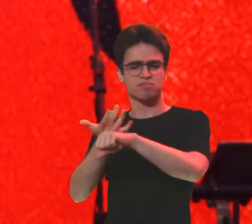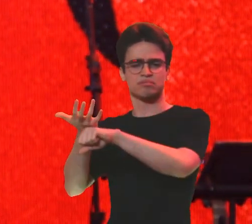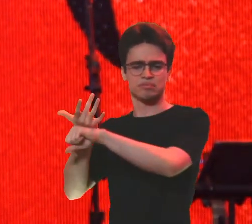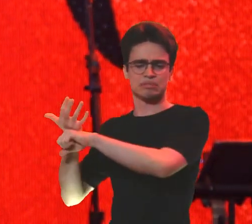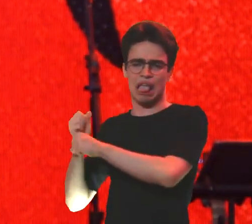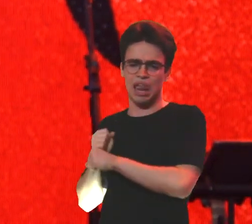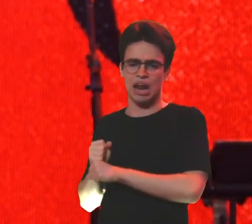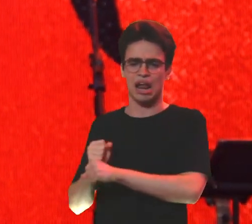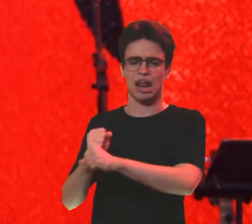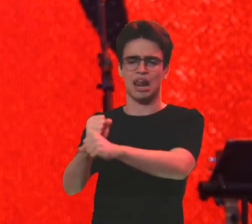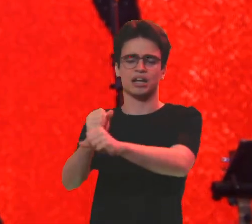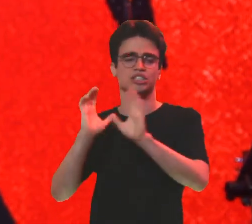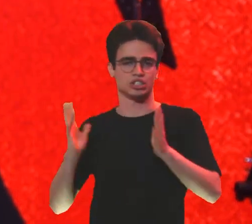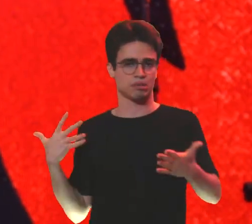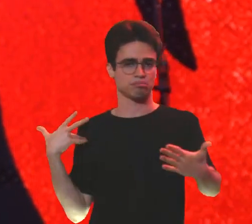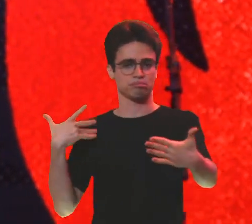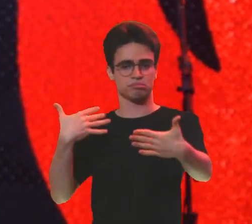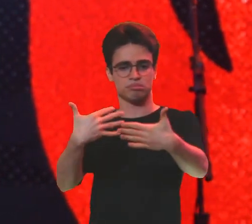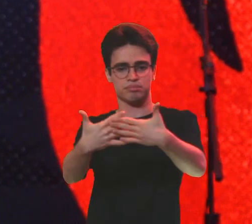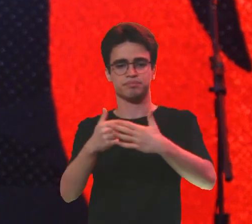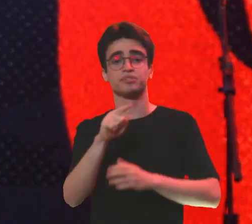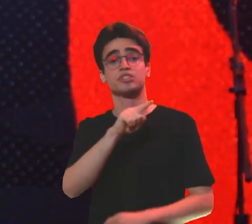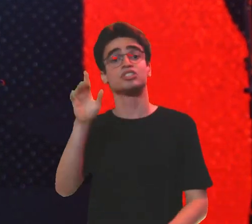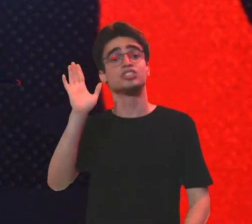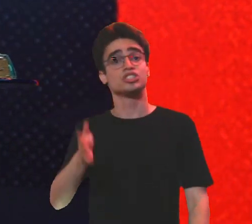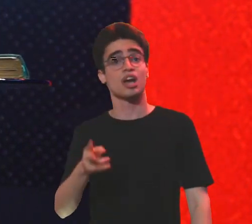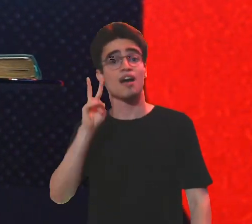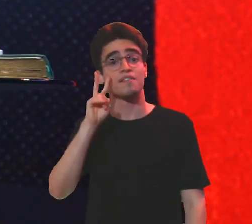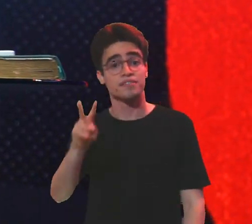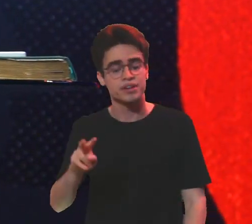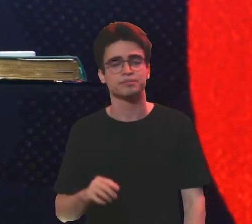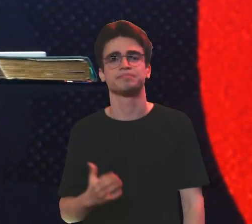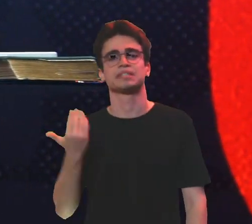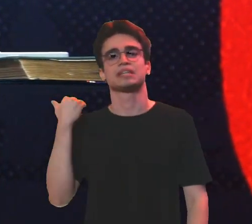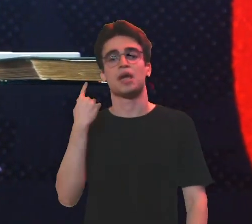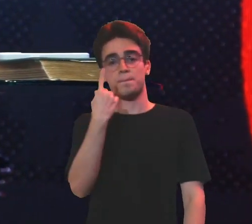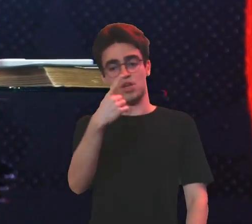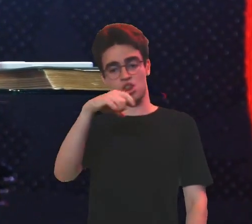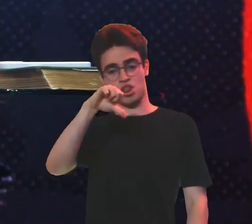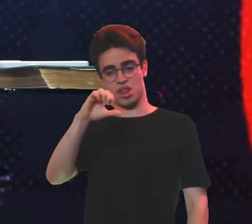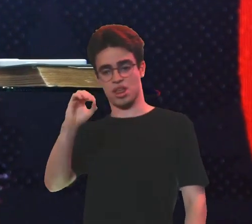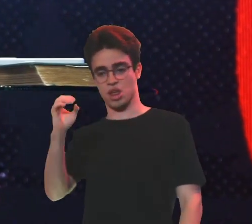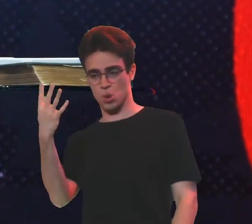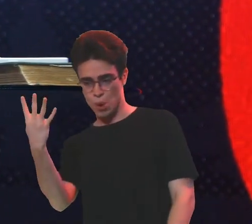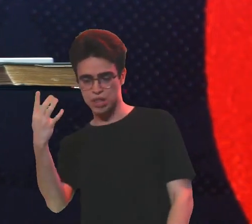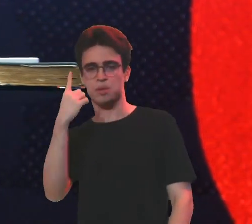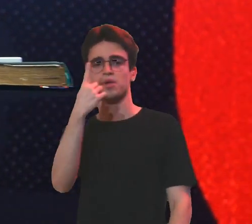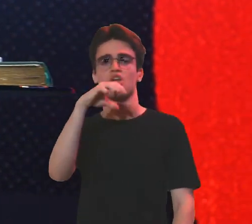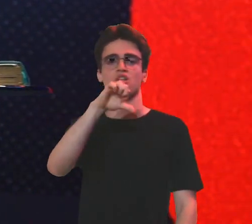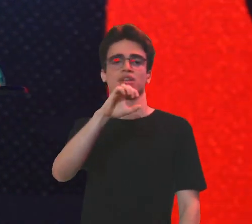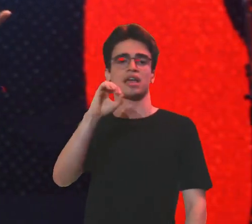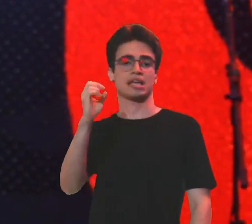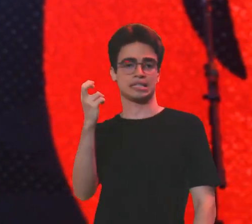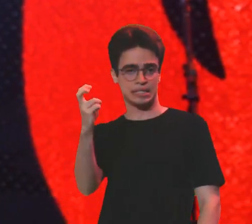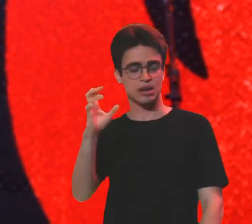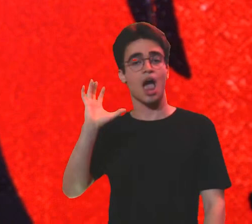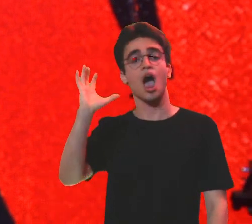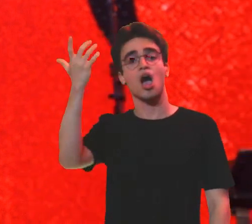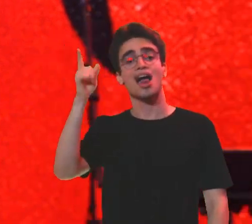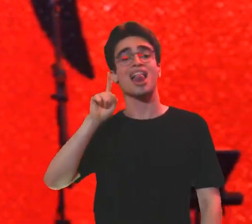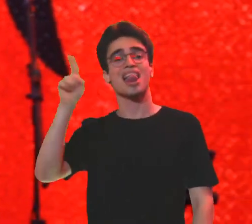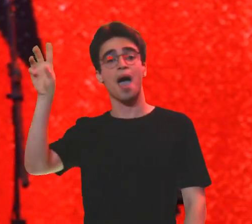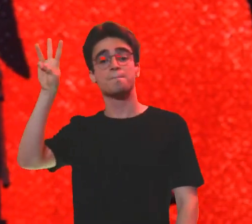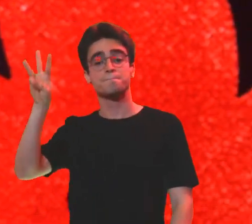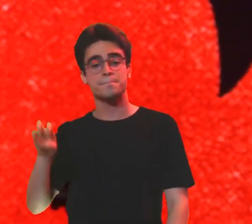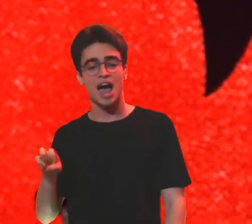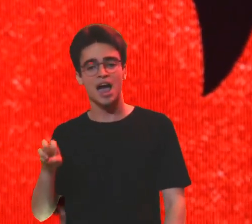dos anos. Não sei se você já ouviu falar, mas em 1904 e 1905 aconteceu o avivamento no país